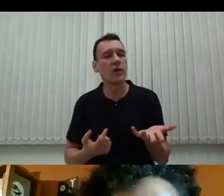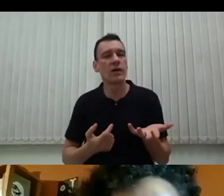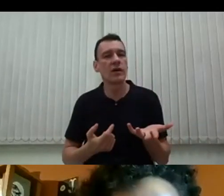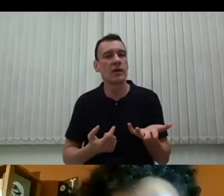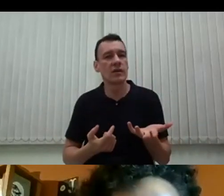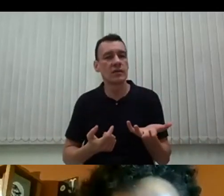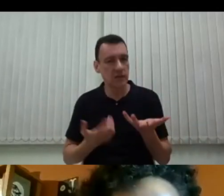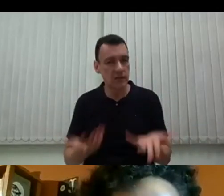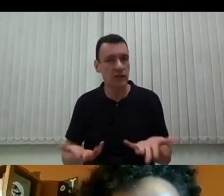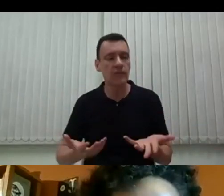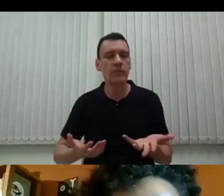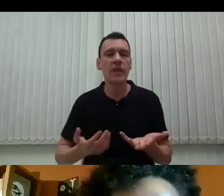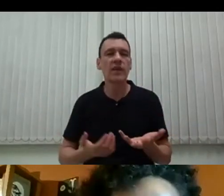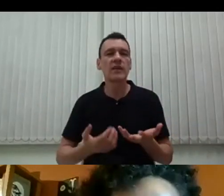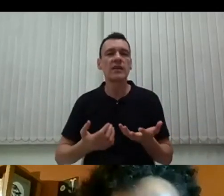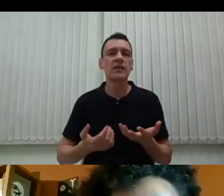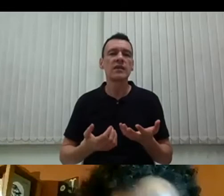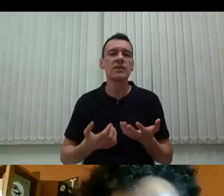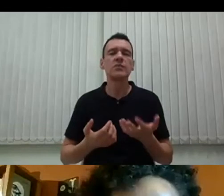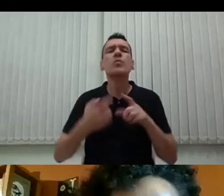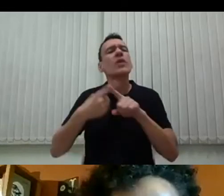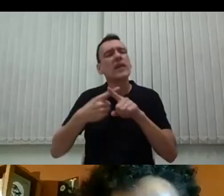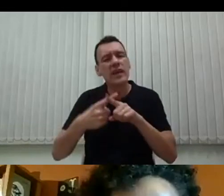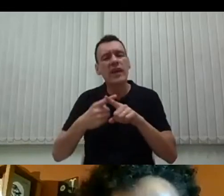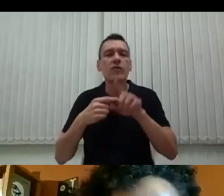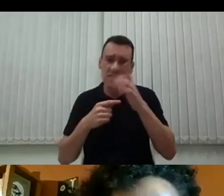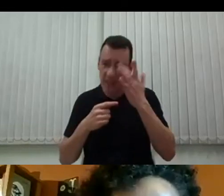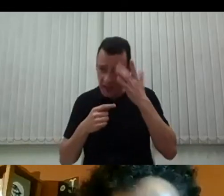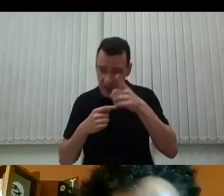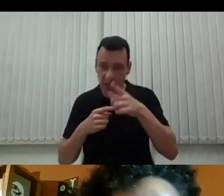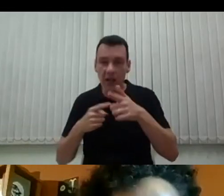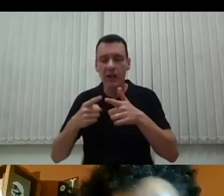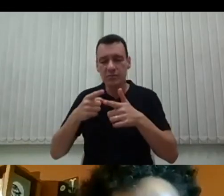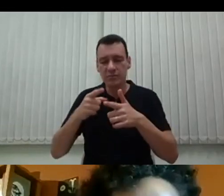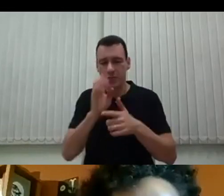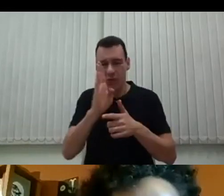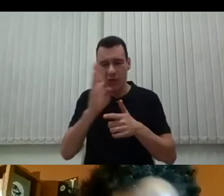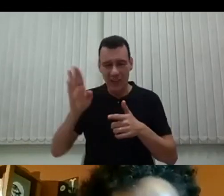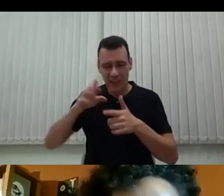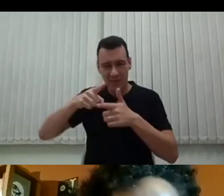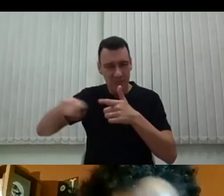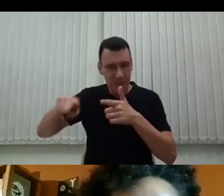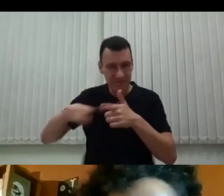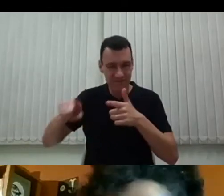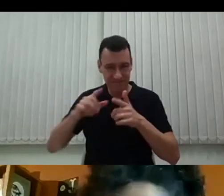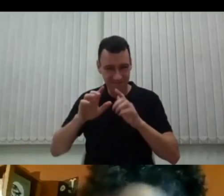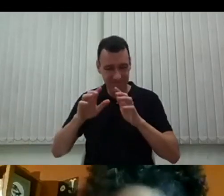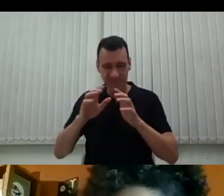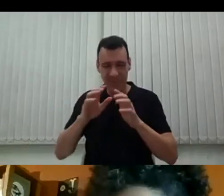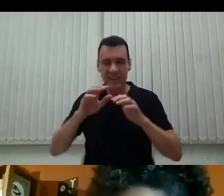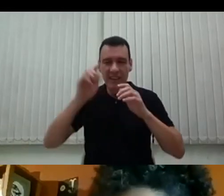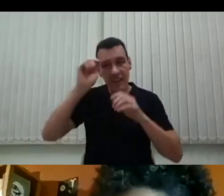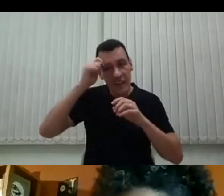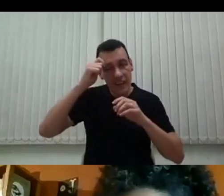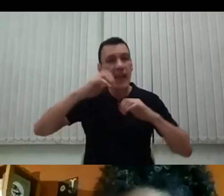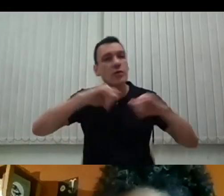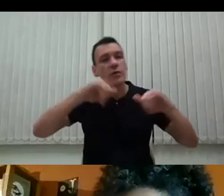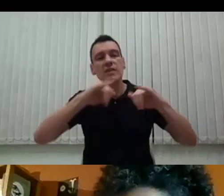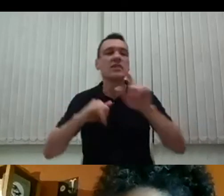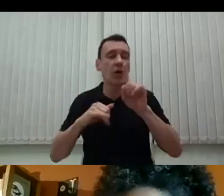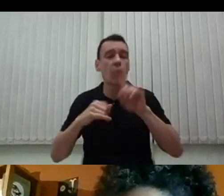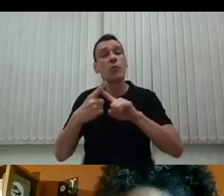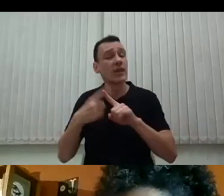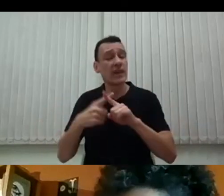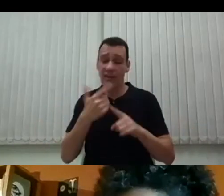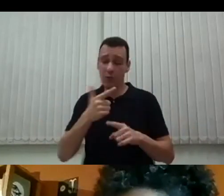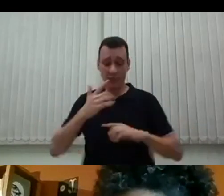também relacionada à falta de bibliotecários negros e negras? Primeira pergunta. E enquanto parceiras da educação,